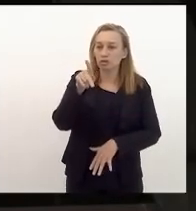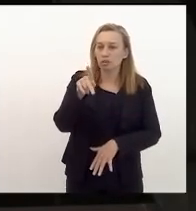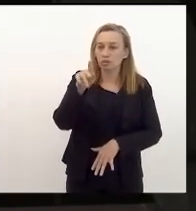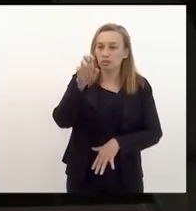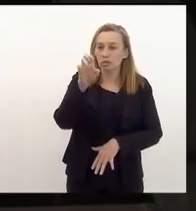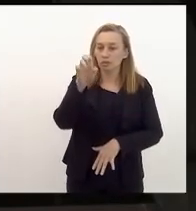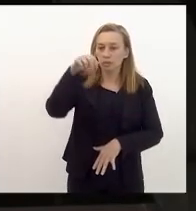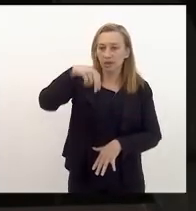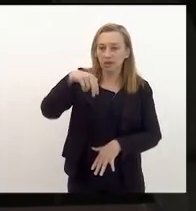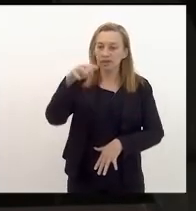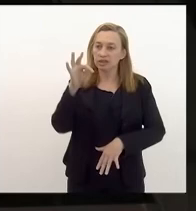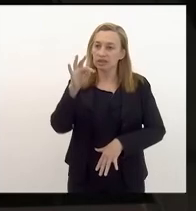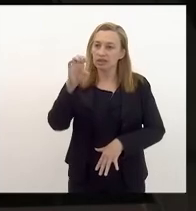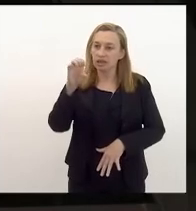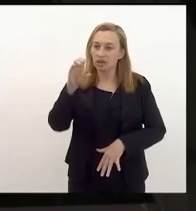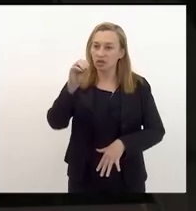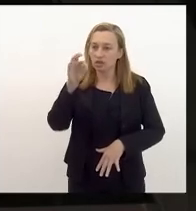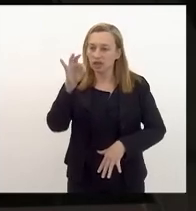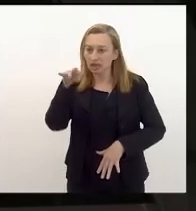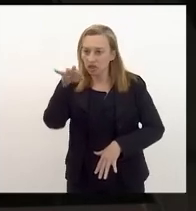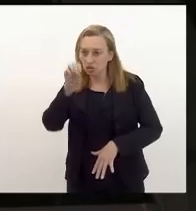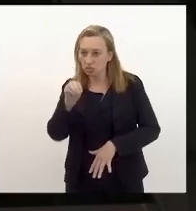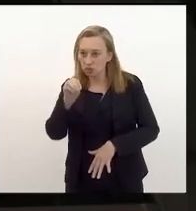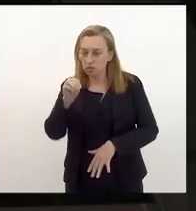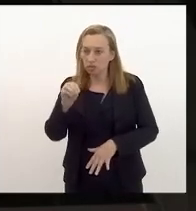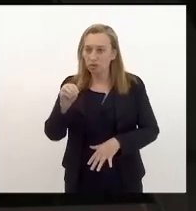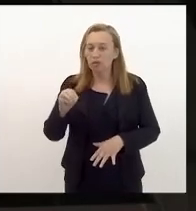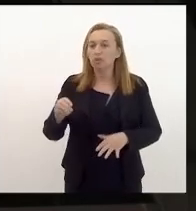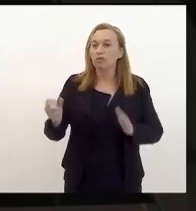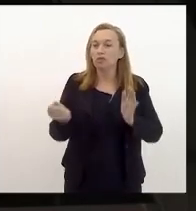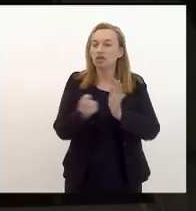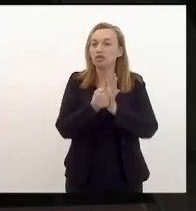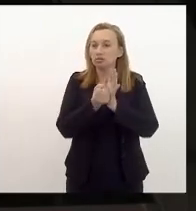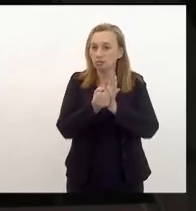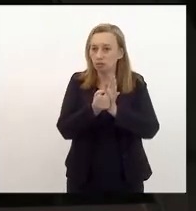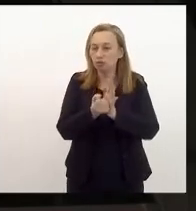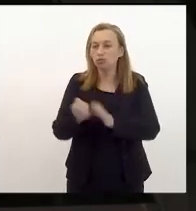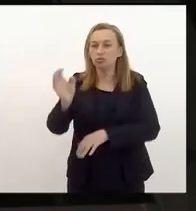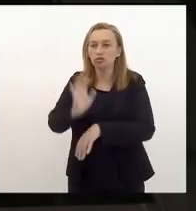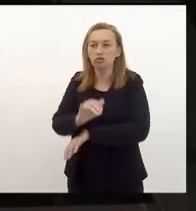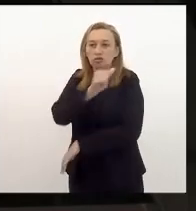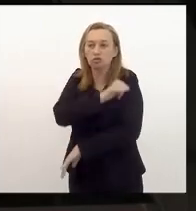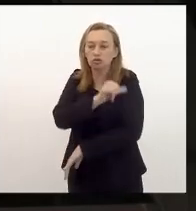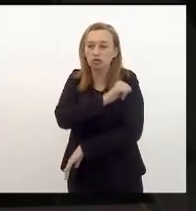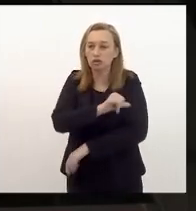em patrimônio imaterial do Estado do Rio de Janeiro, o que é